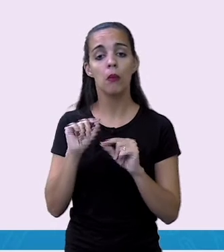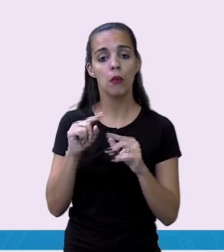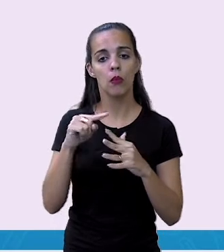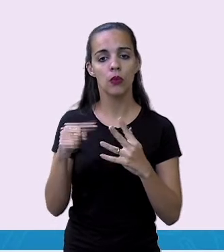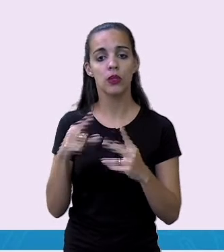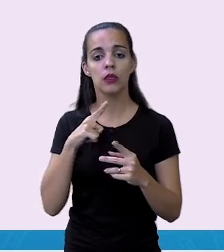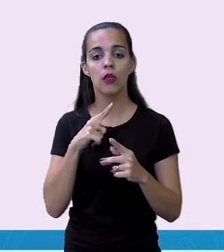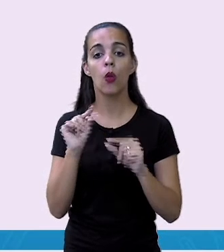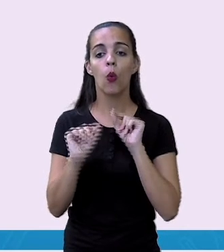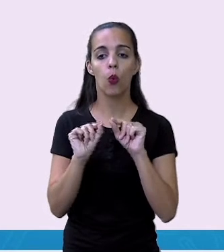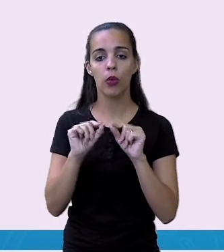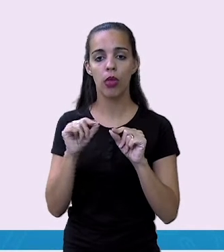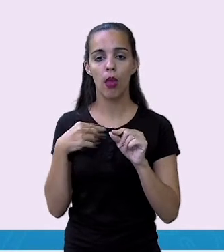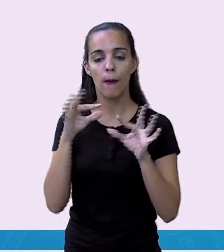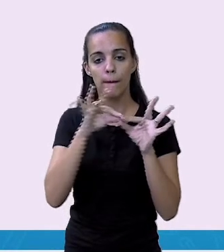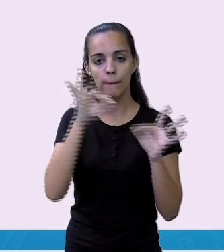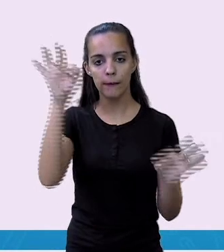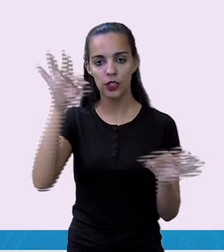ângulo,